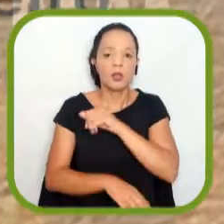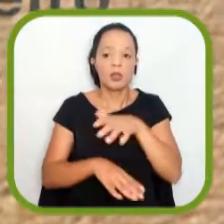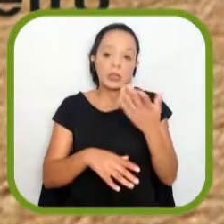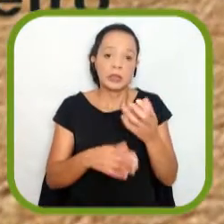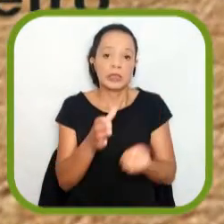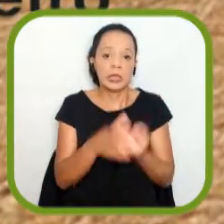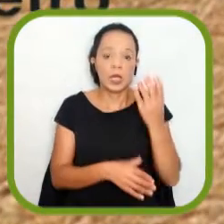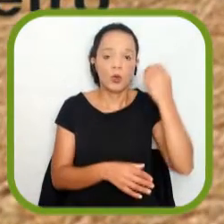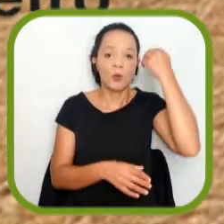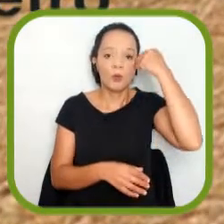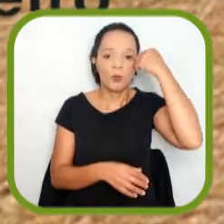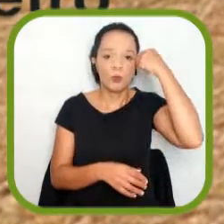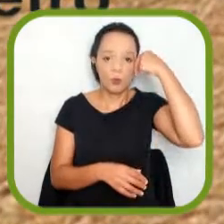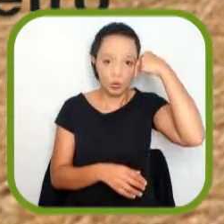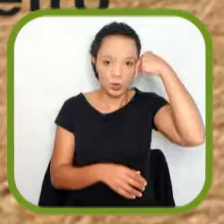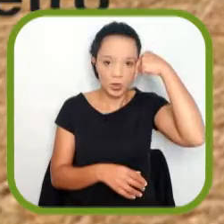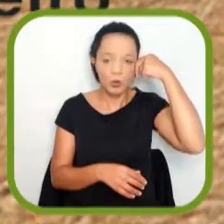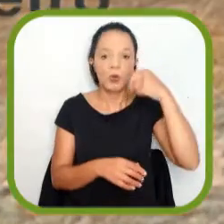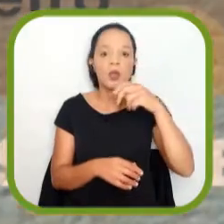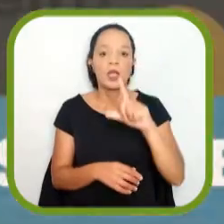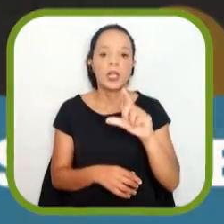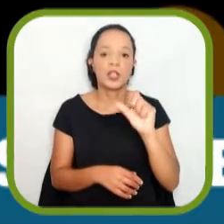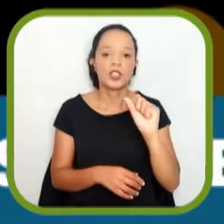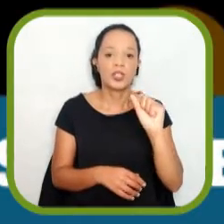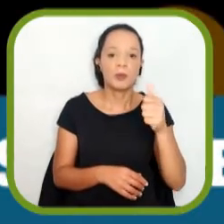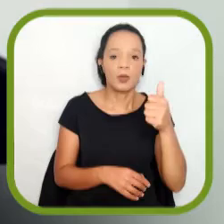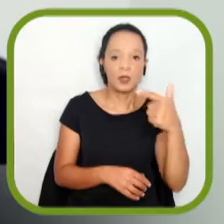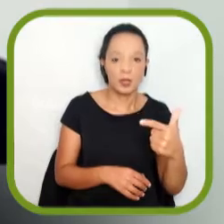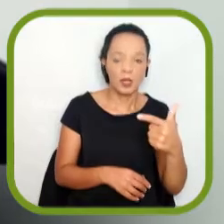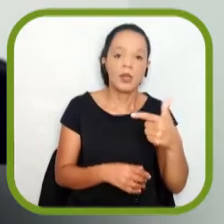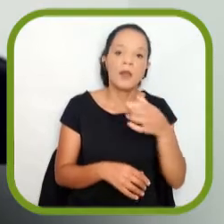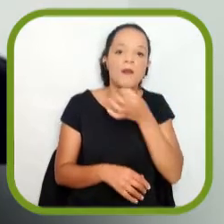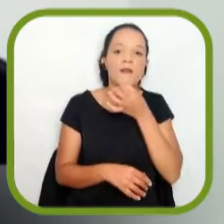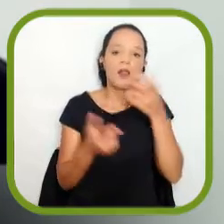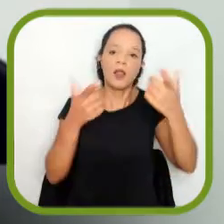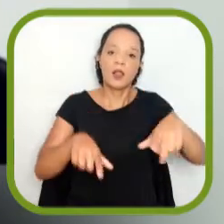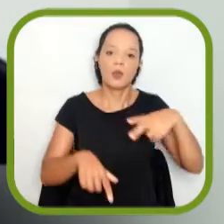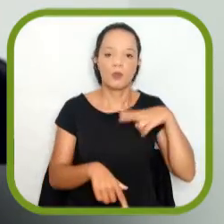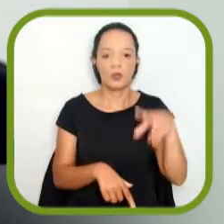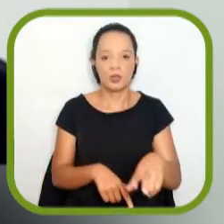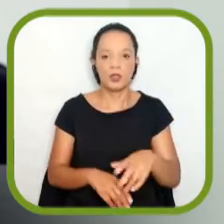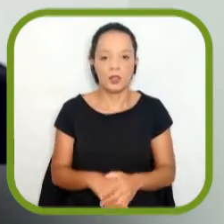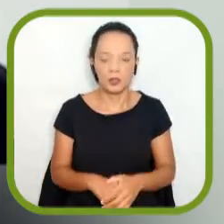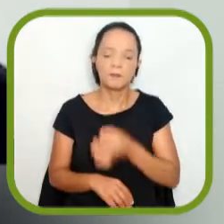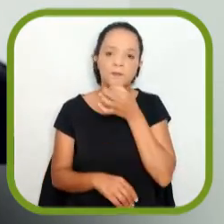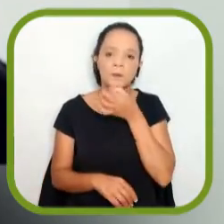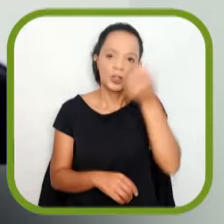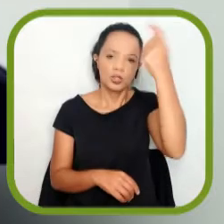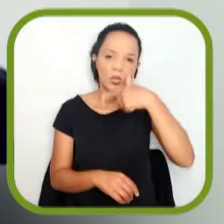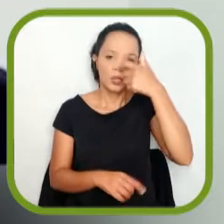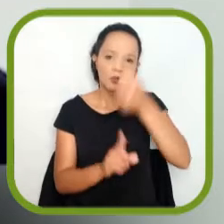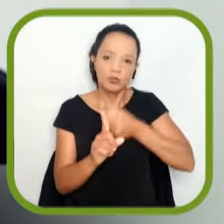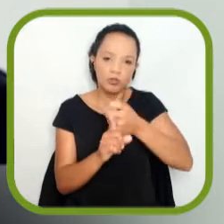museu LGBT da língua portuguesa, que fale da história das lutas das pessoas que